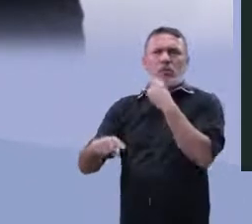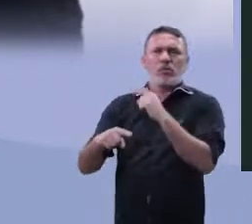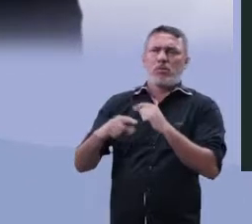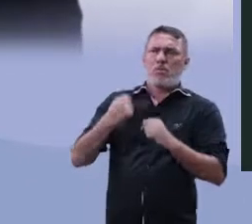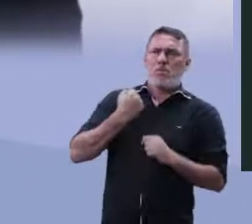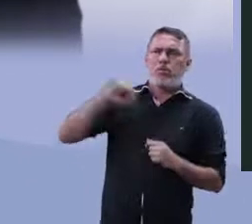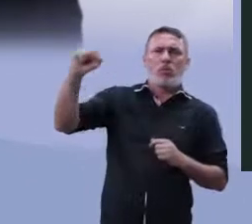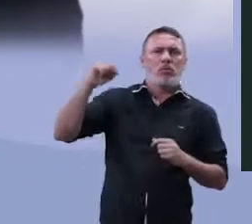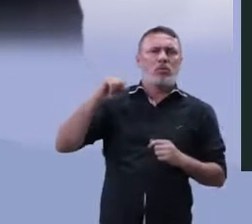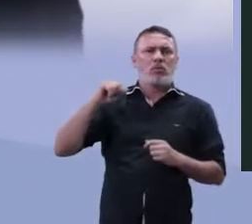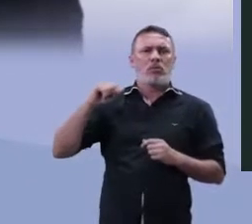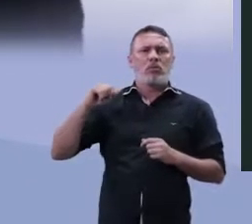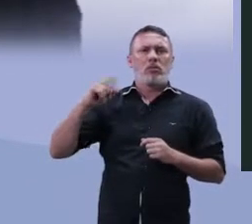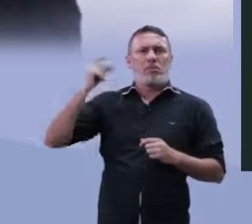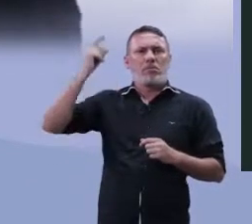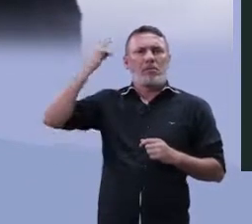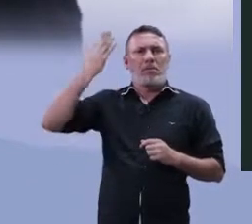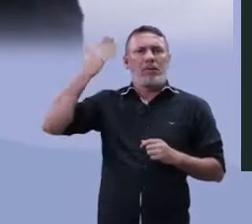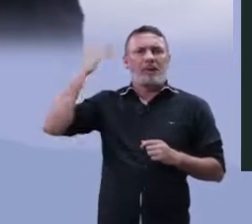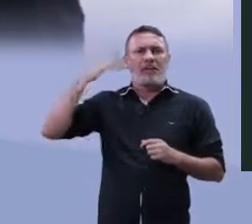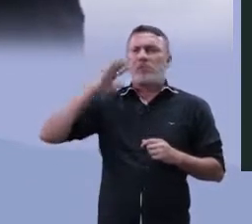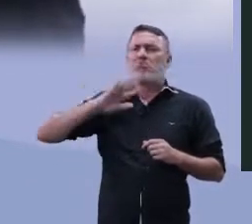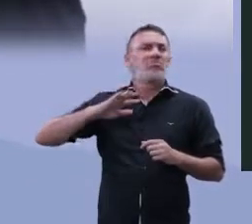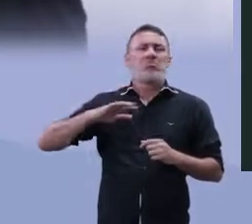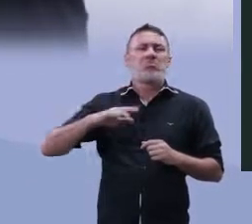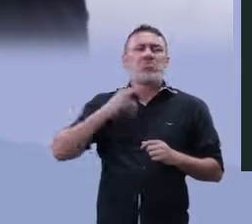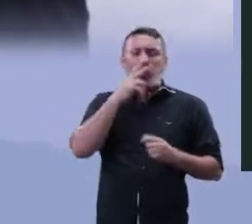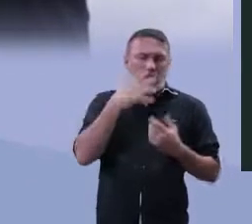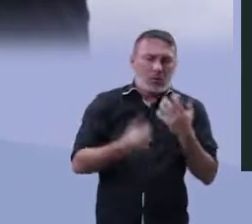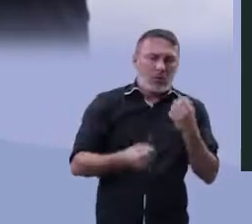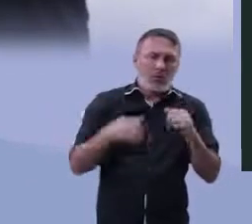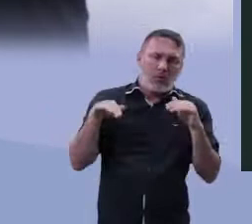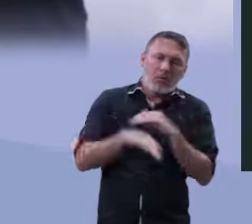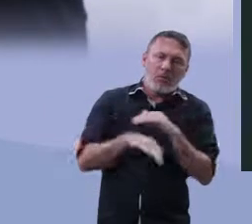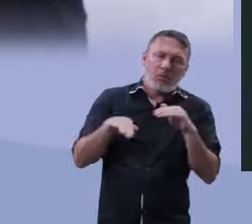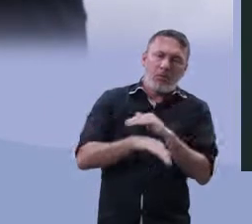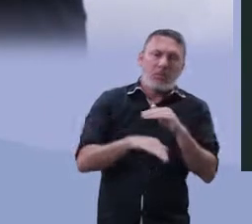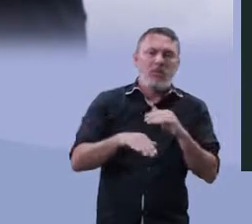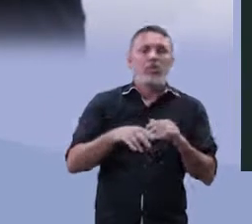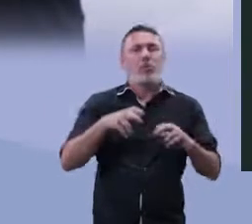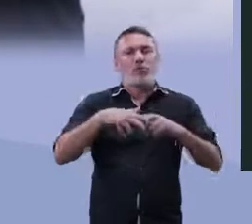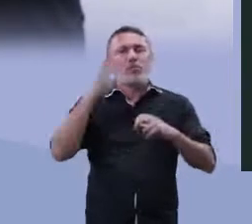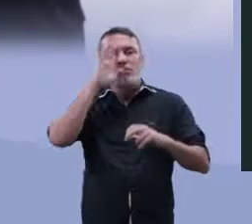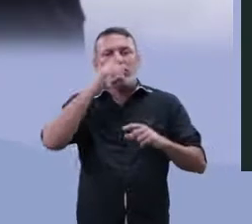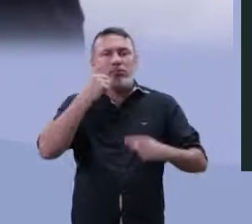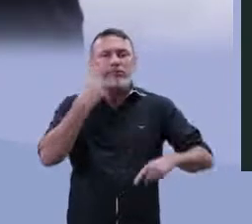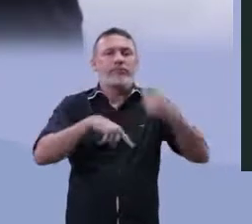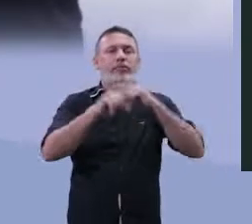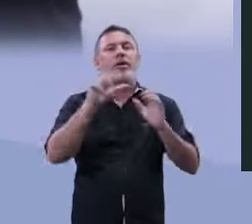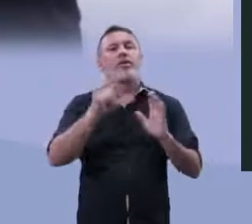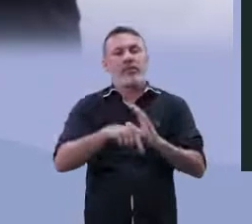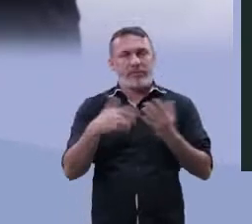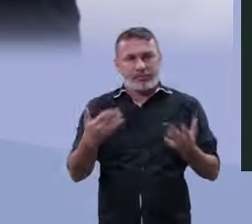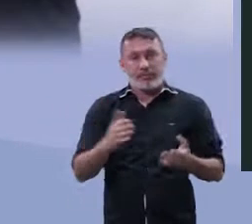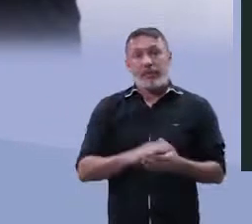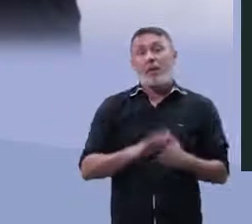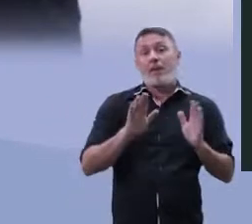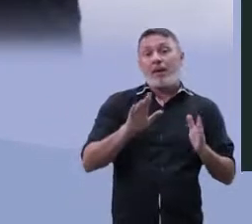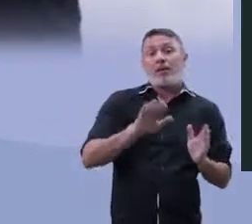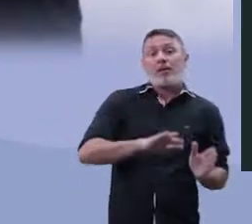romper com esse passado colonial e, efetivamente, trazer o Brasil para o sentido da modernidade. Mas também